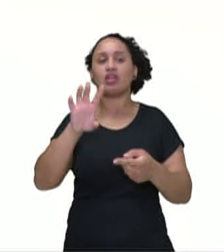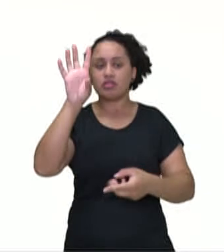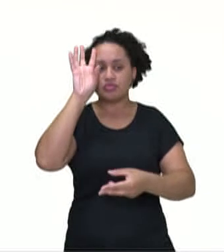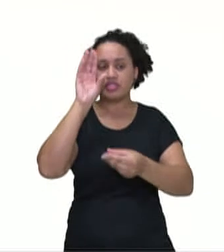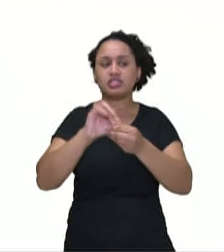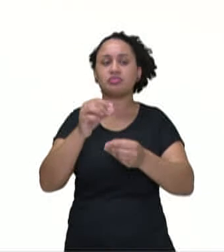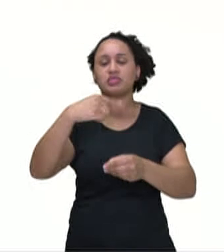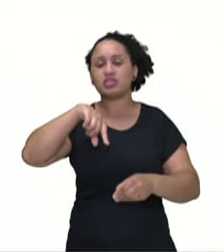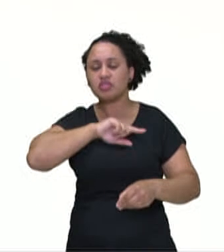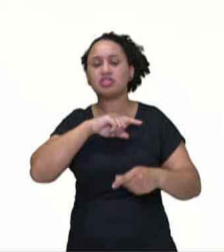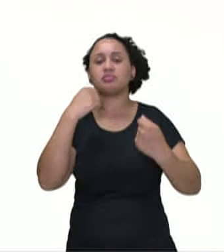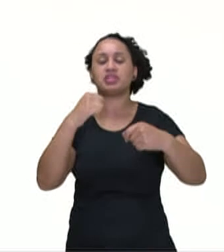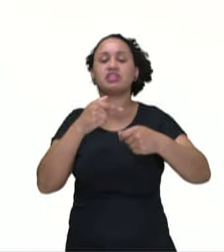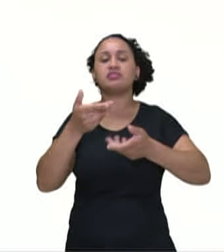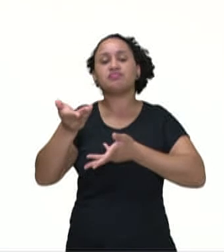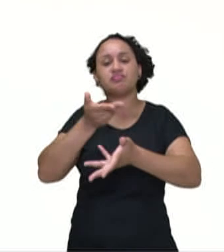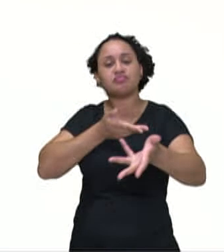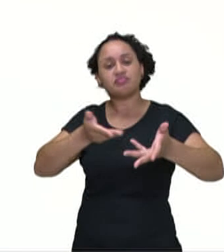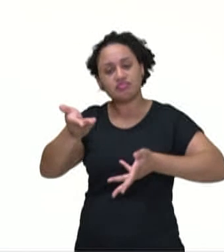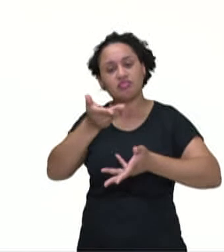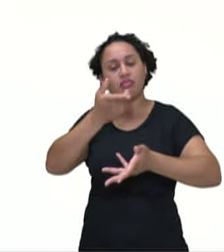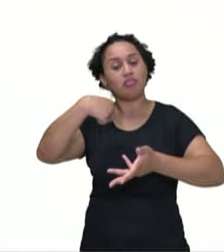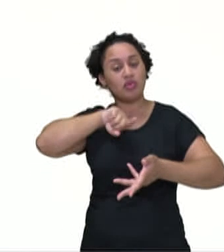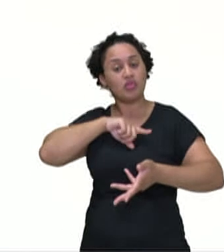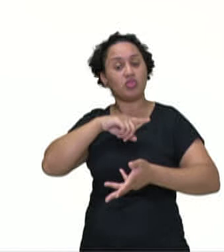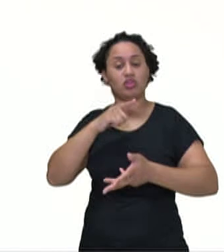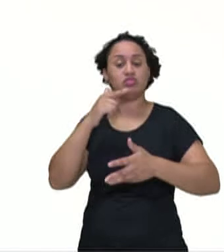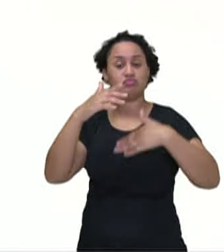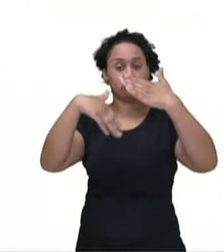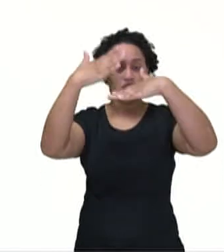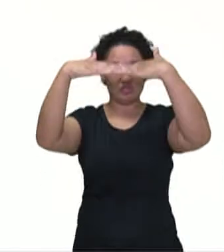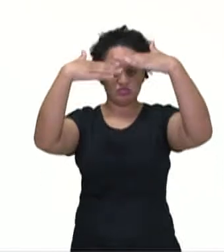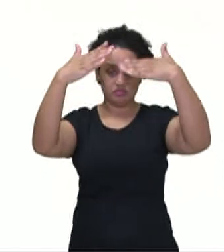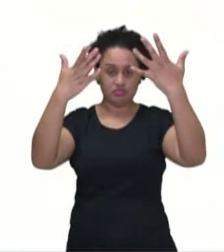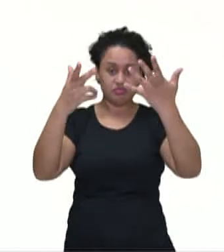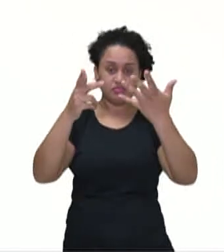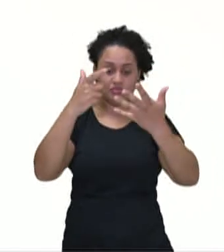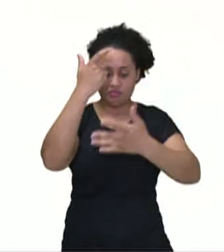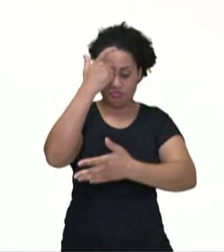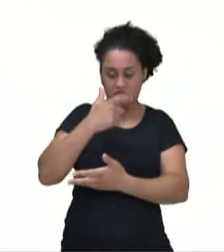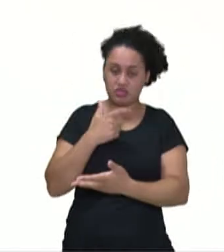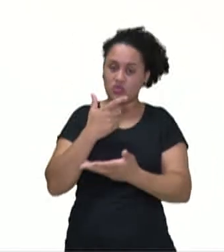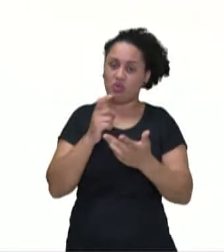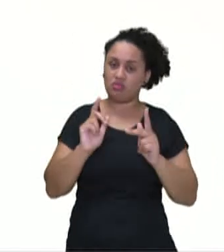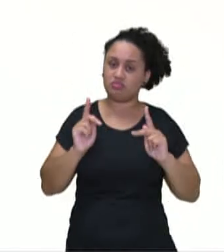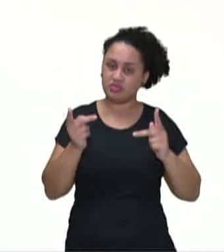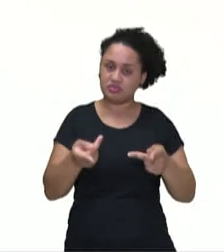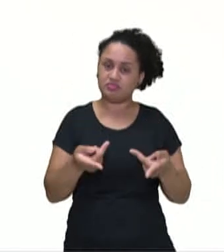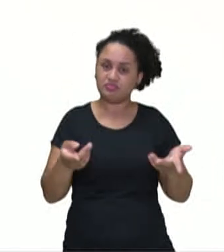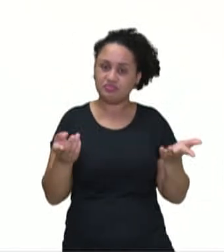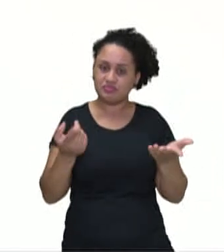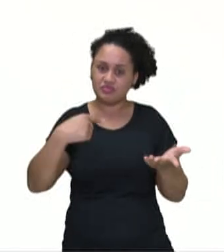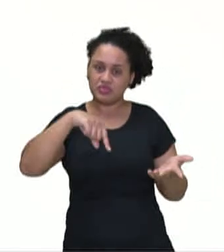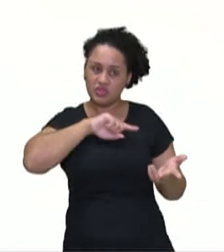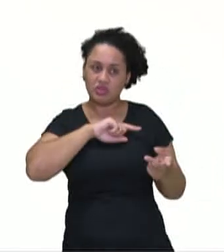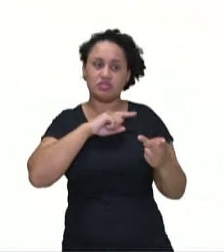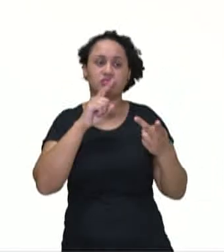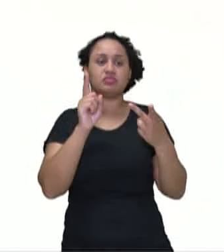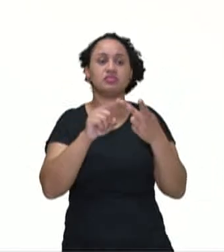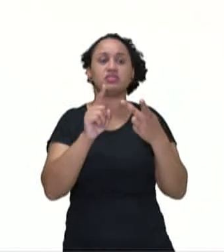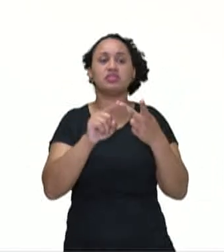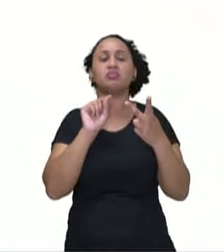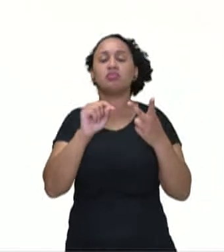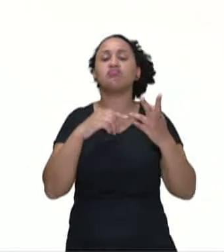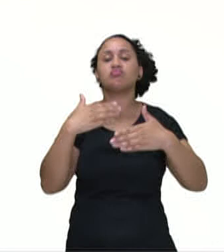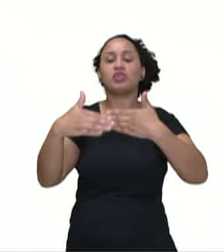necessitamos da convivência humana para o nosso próprio desenvolvimento enquanto seres humanos. Vimos que o